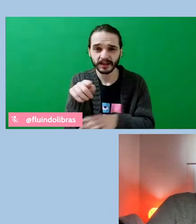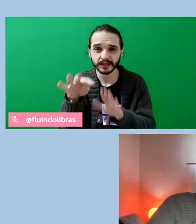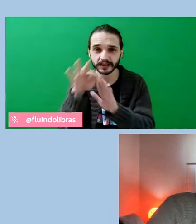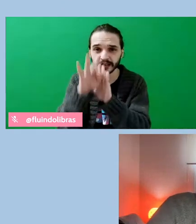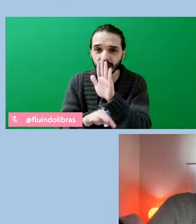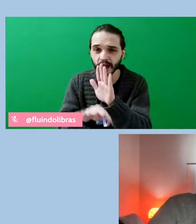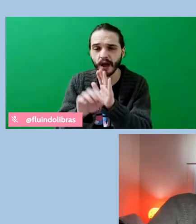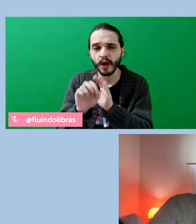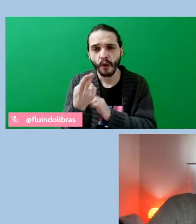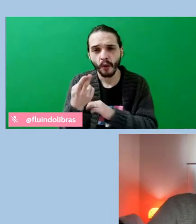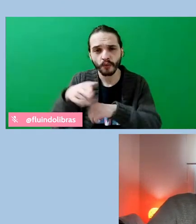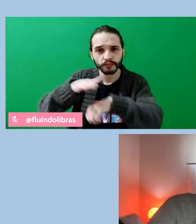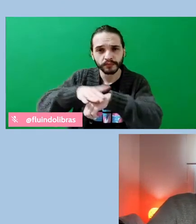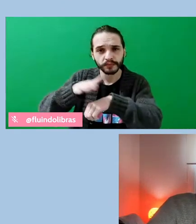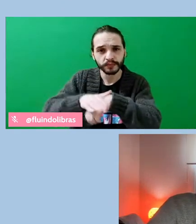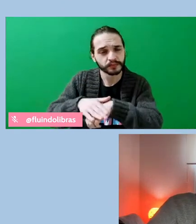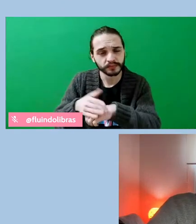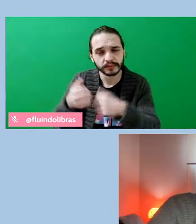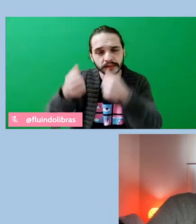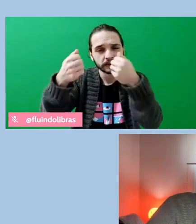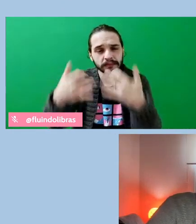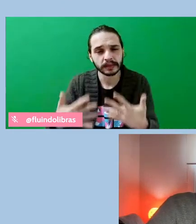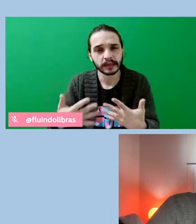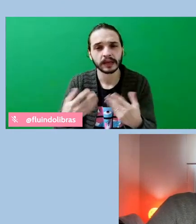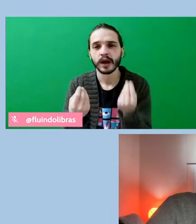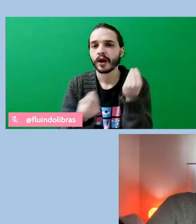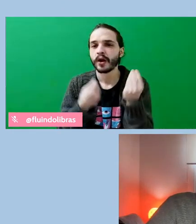diretor que trouxe, como é que Bergman chegou? Eu tô viajando, não tem Bergman.